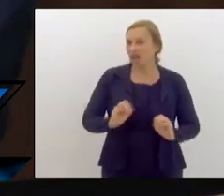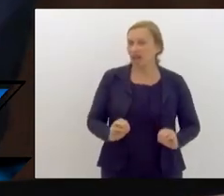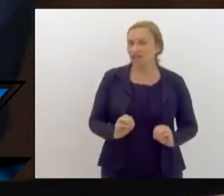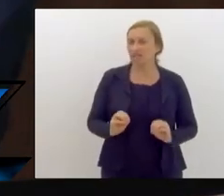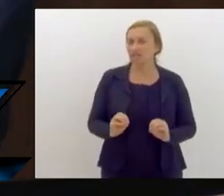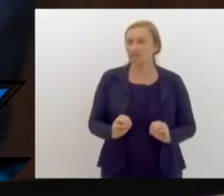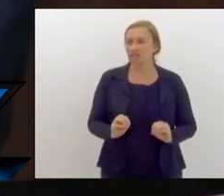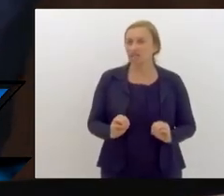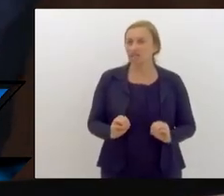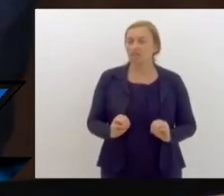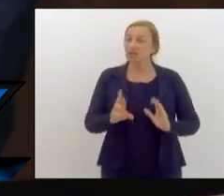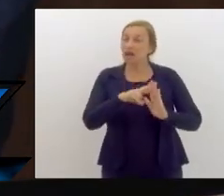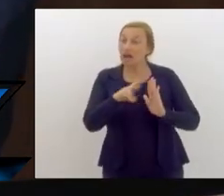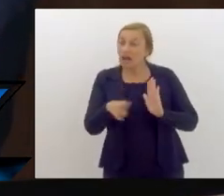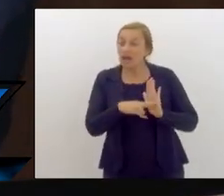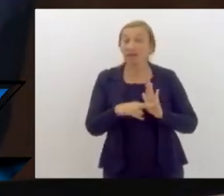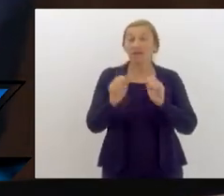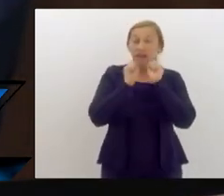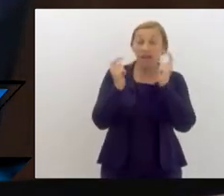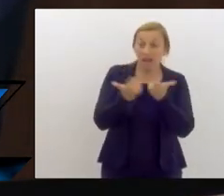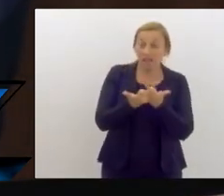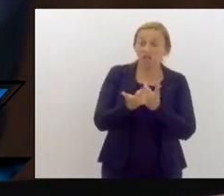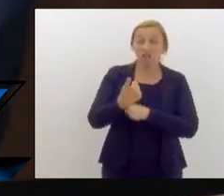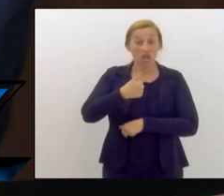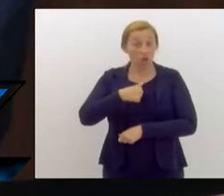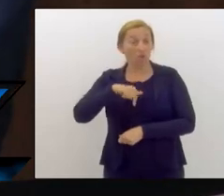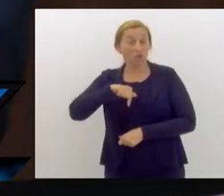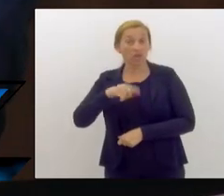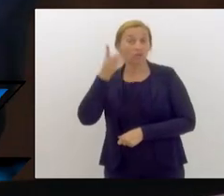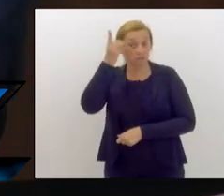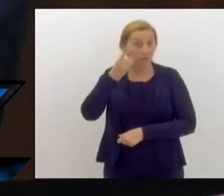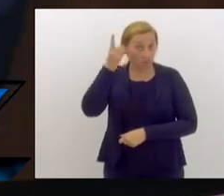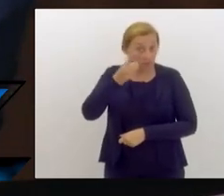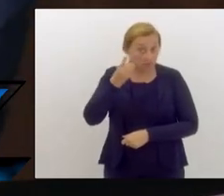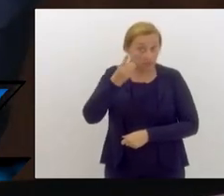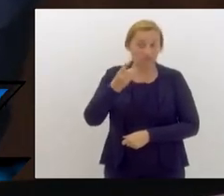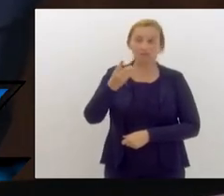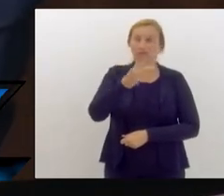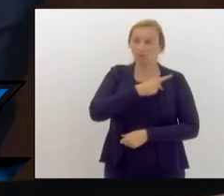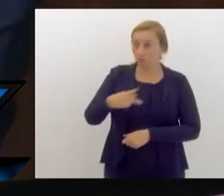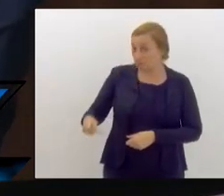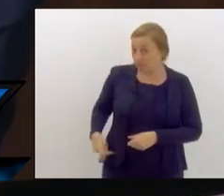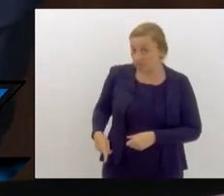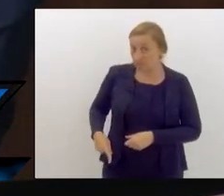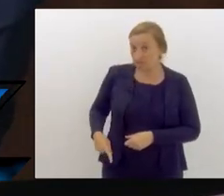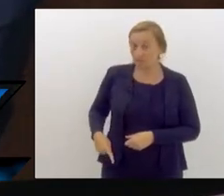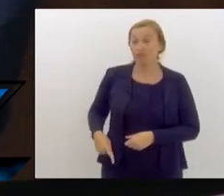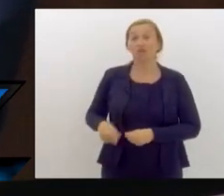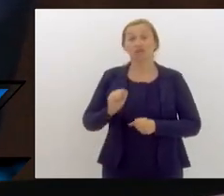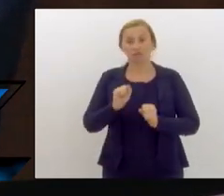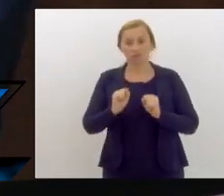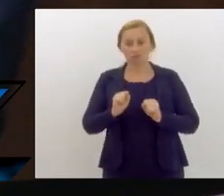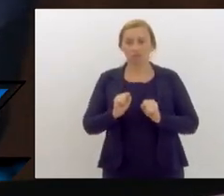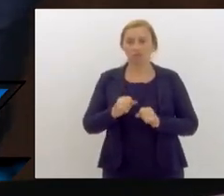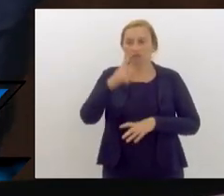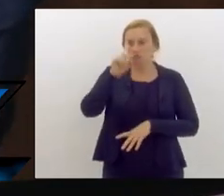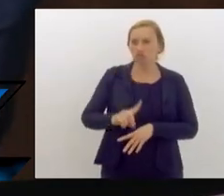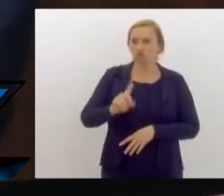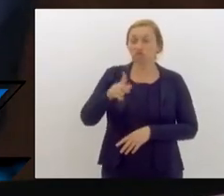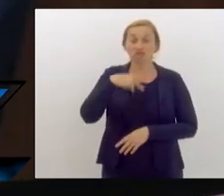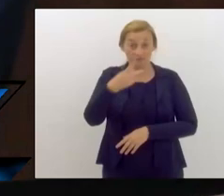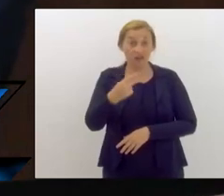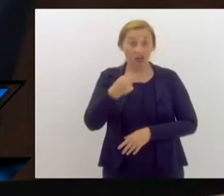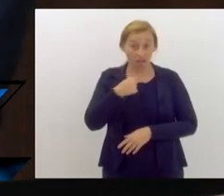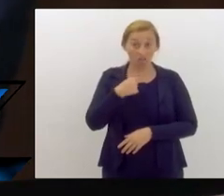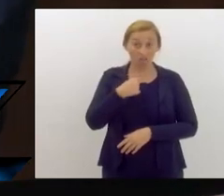solidificação dos critérios da alerj e eu aqui como deputada como presidente Espero que eu possa também ter o direito da minha fala